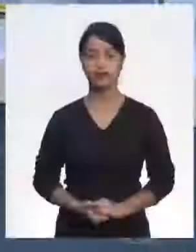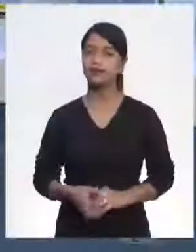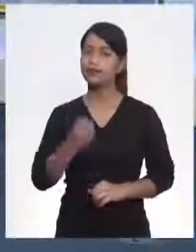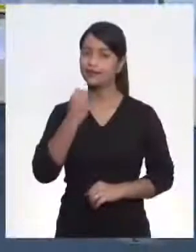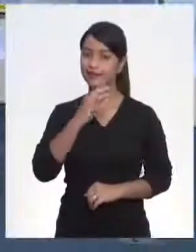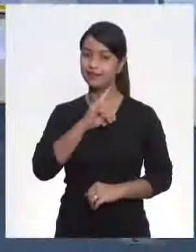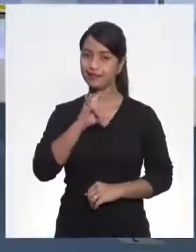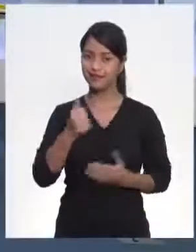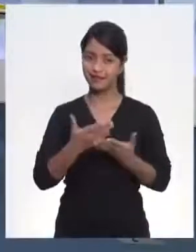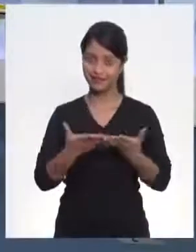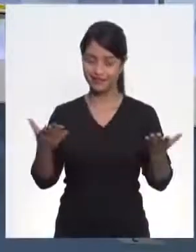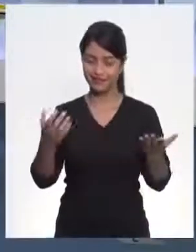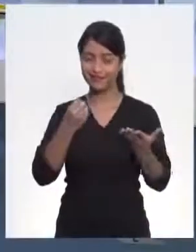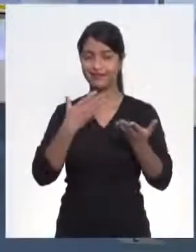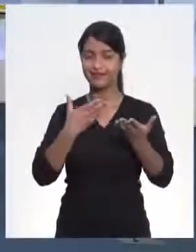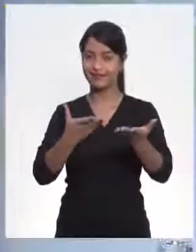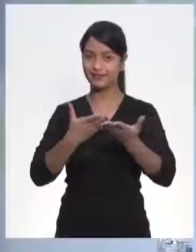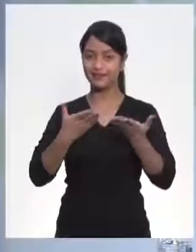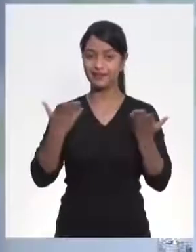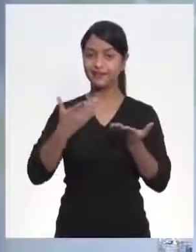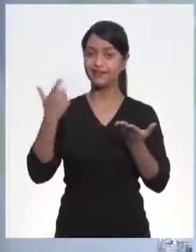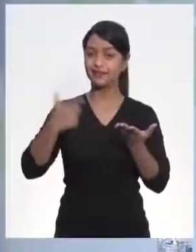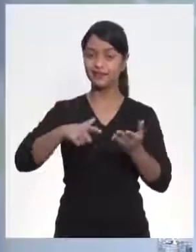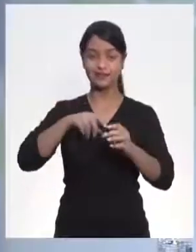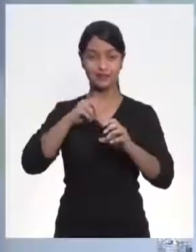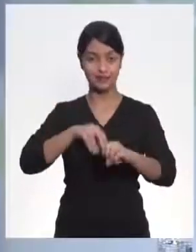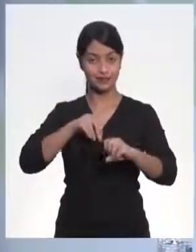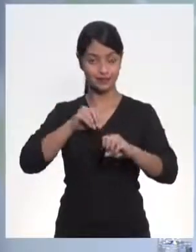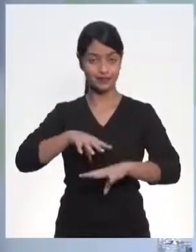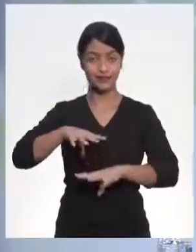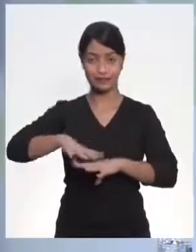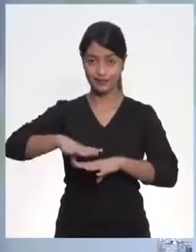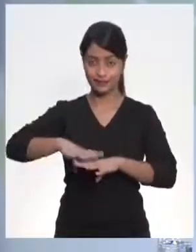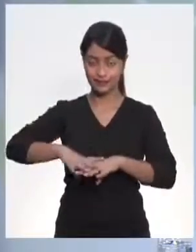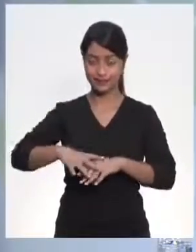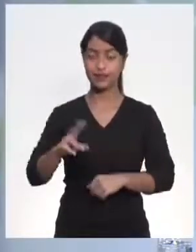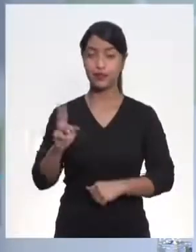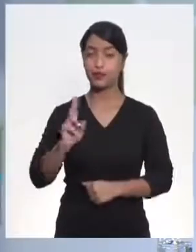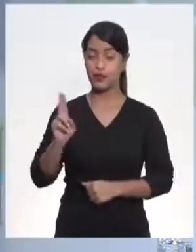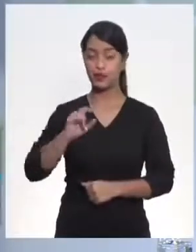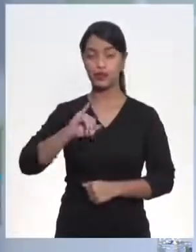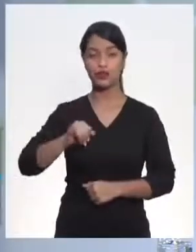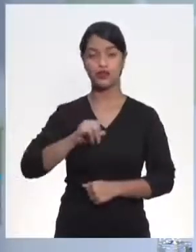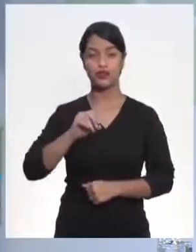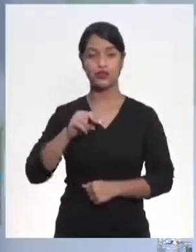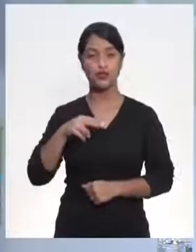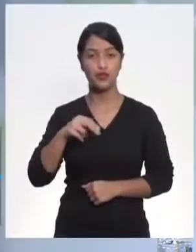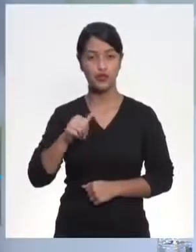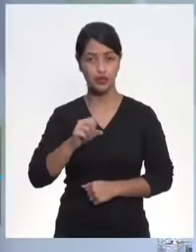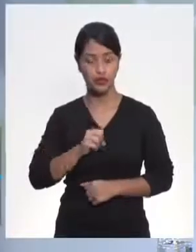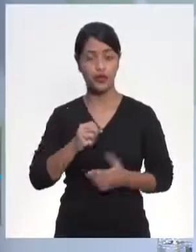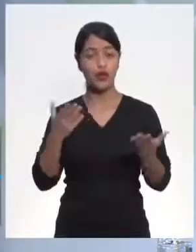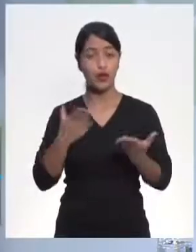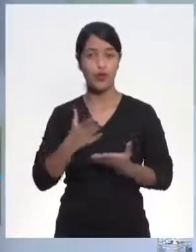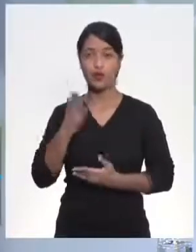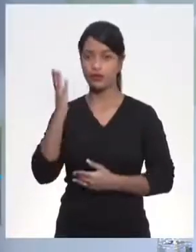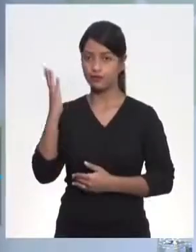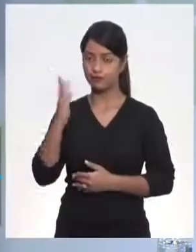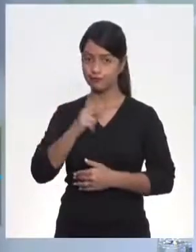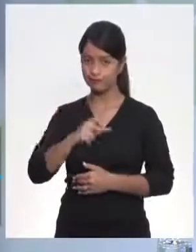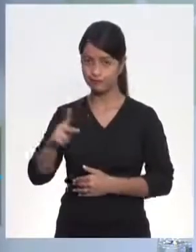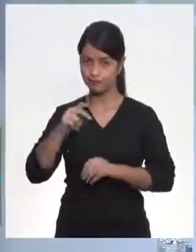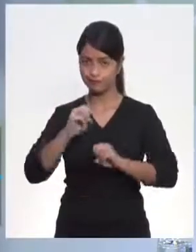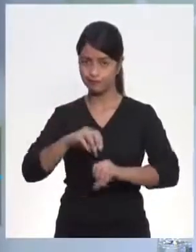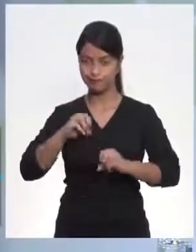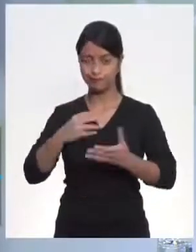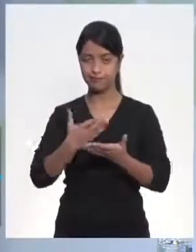Bom dia! Sejam todos bem-vindos para mais uma aula de matemática. Meu nome é Jonas, vou ser o professor de vocês hoje. Quem vai